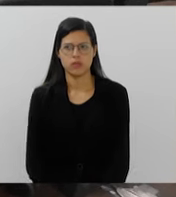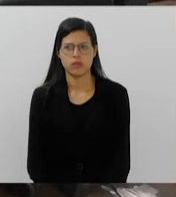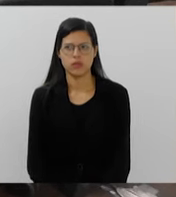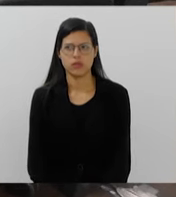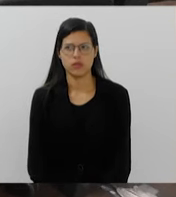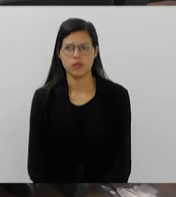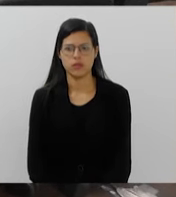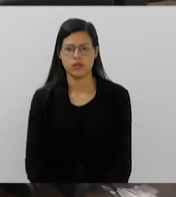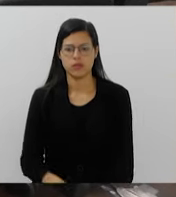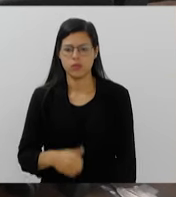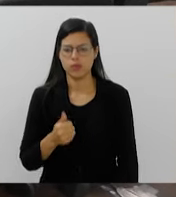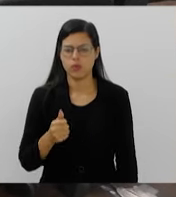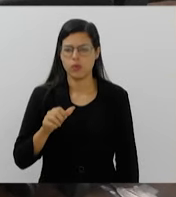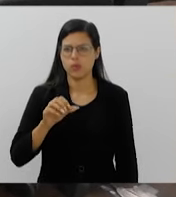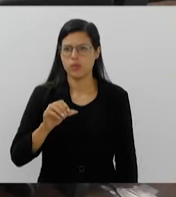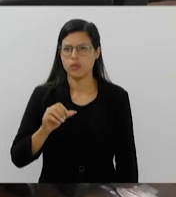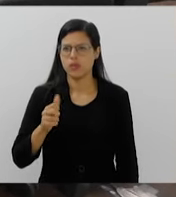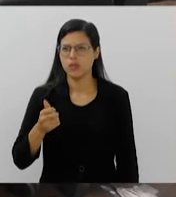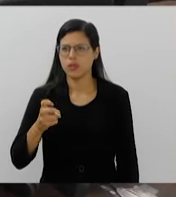3915.